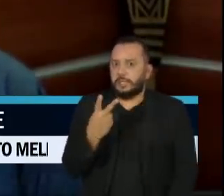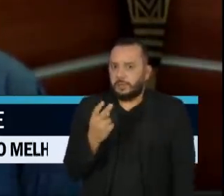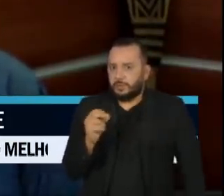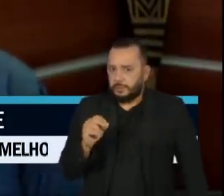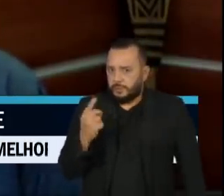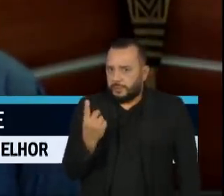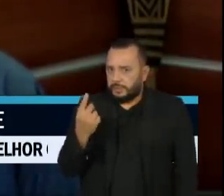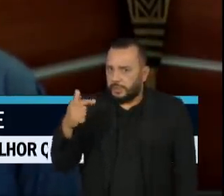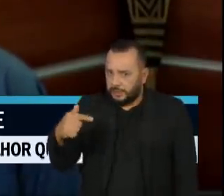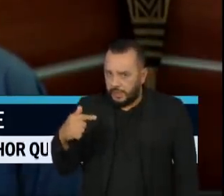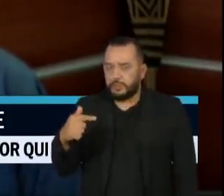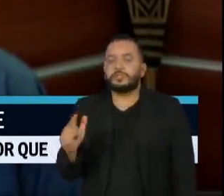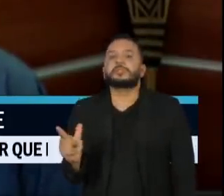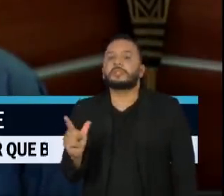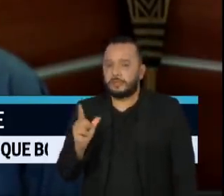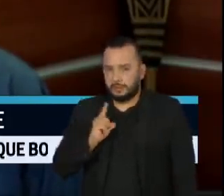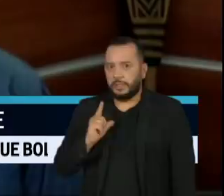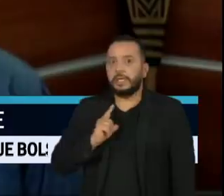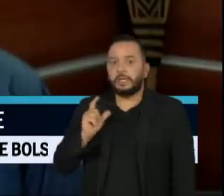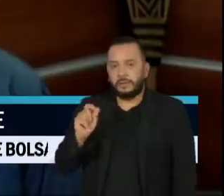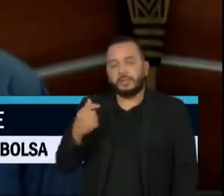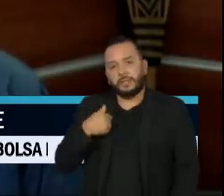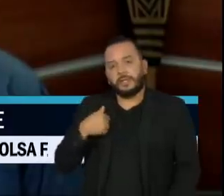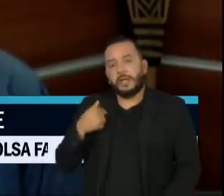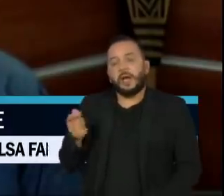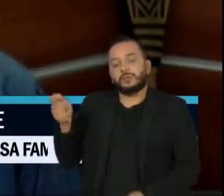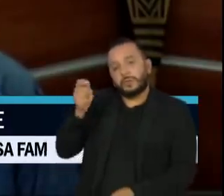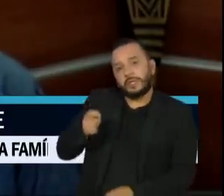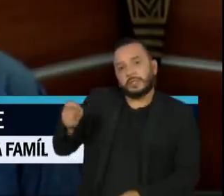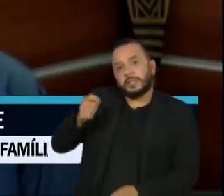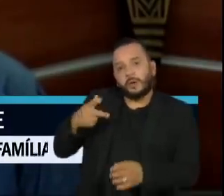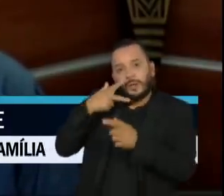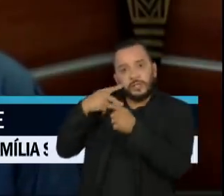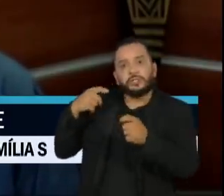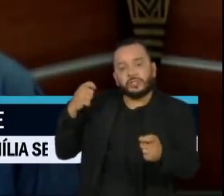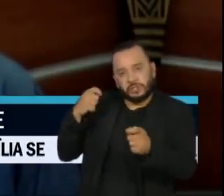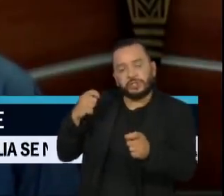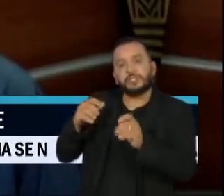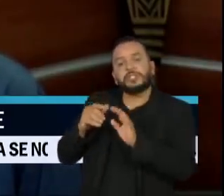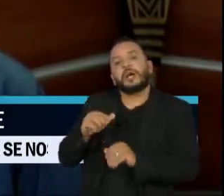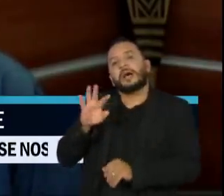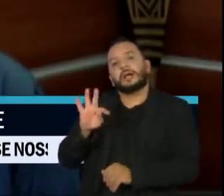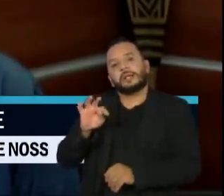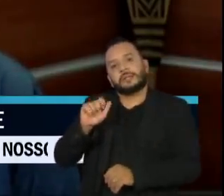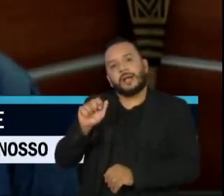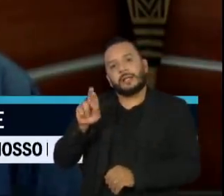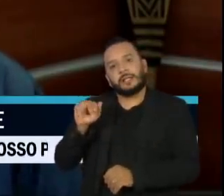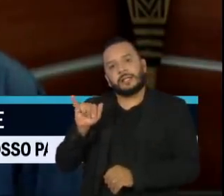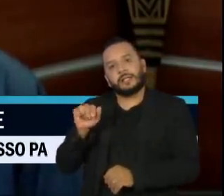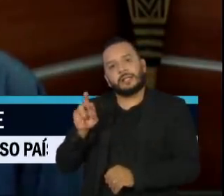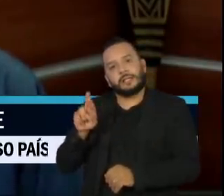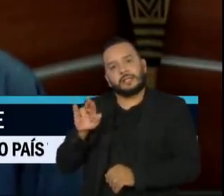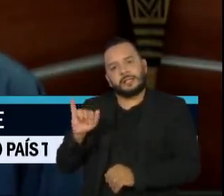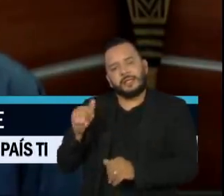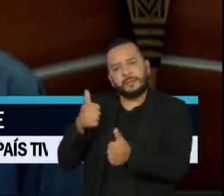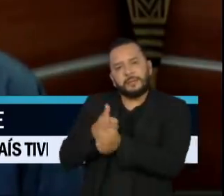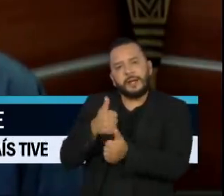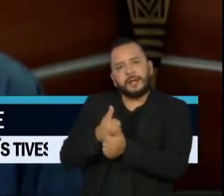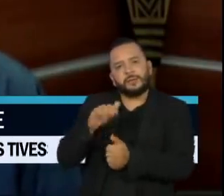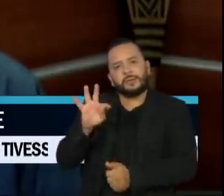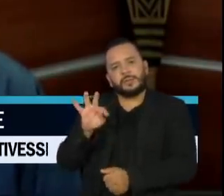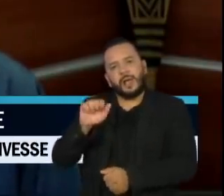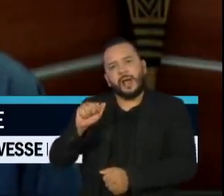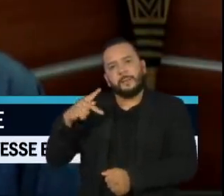nós recebemos da Associação Indígena Pariri, que representa o povo indígena que mora na região do Médio Tapajós, uma carta,